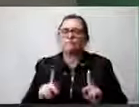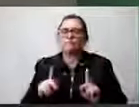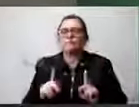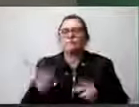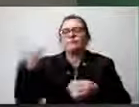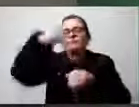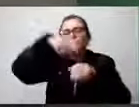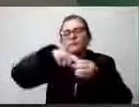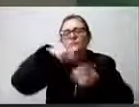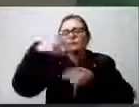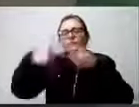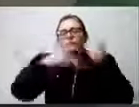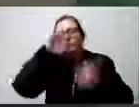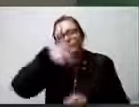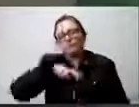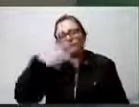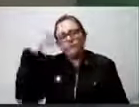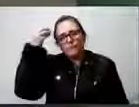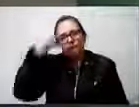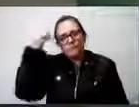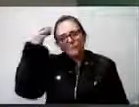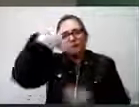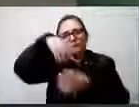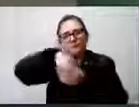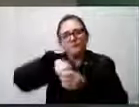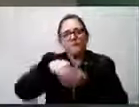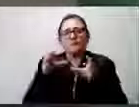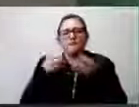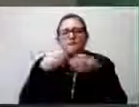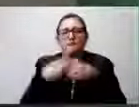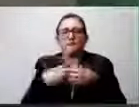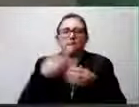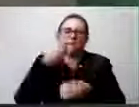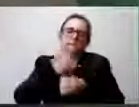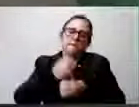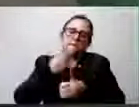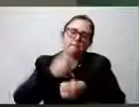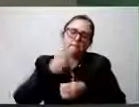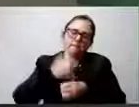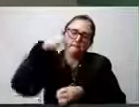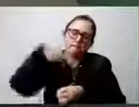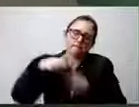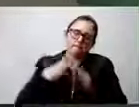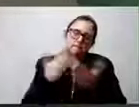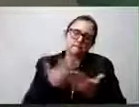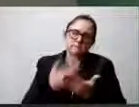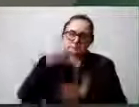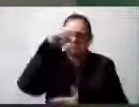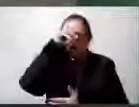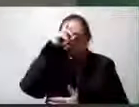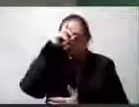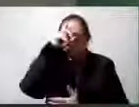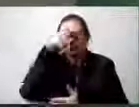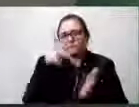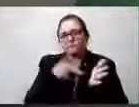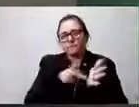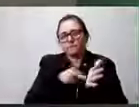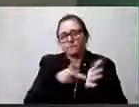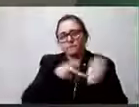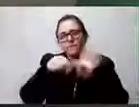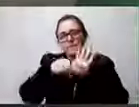minha experiência dentro de uma equipe, né, da coluna vertebral aqui no Hospital Escola, e realmente a